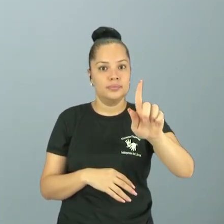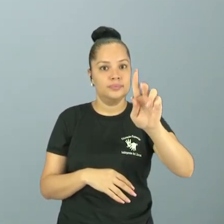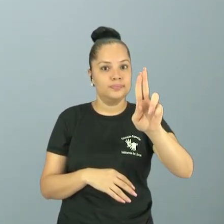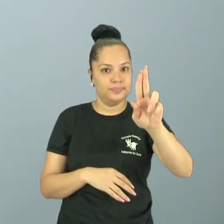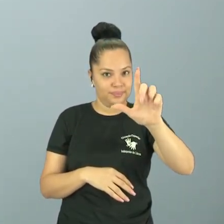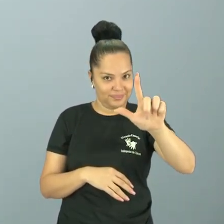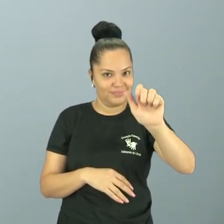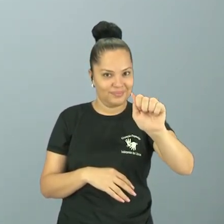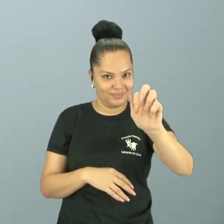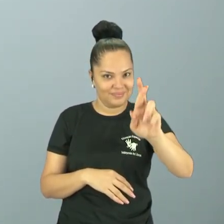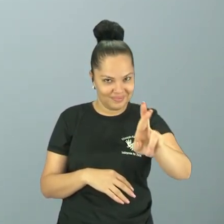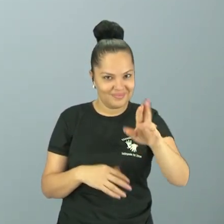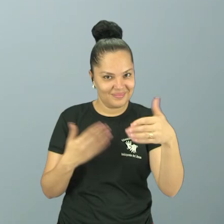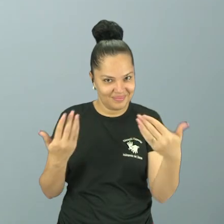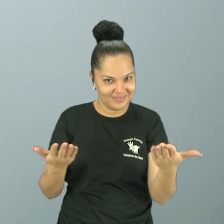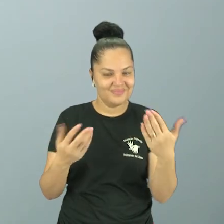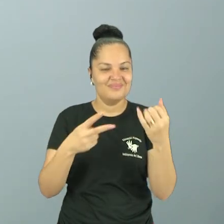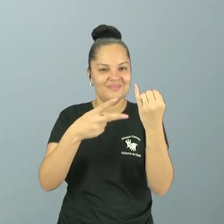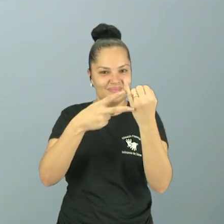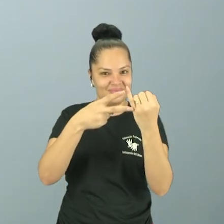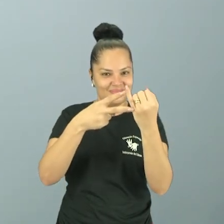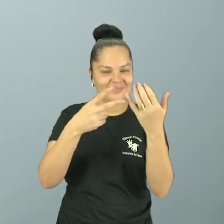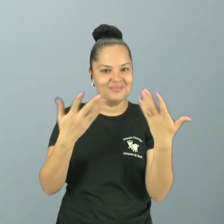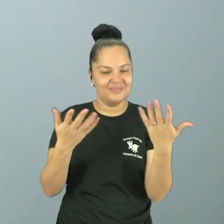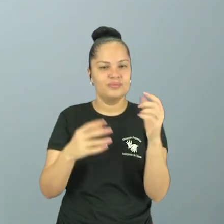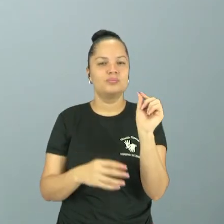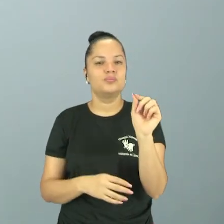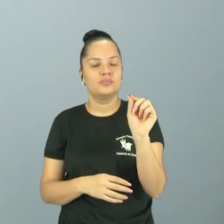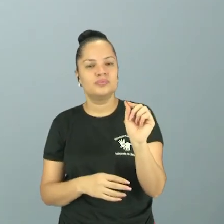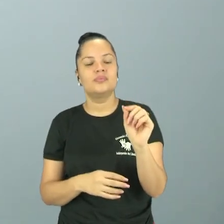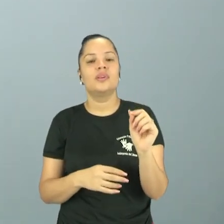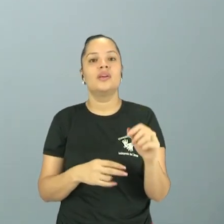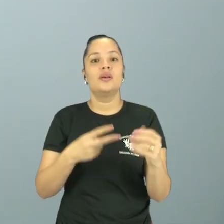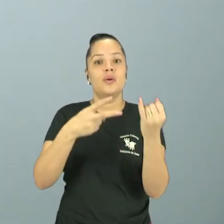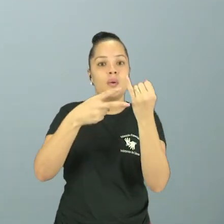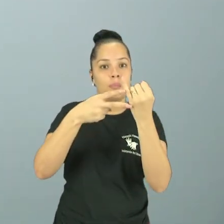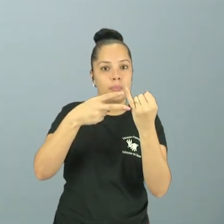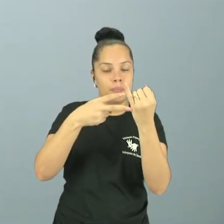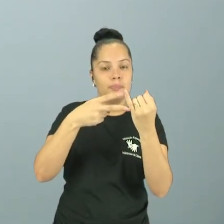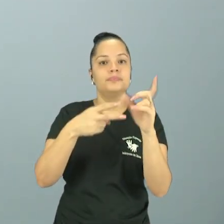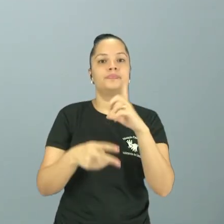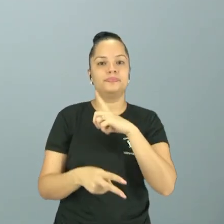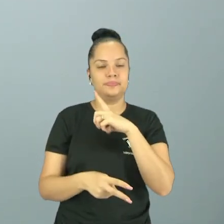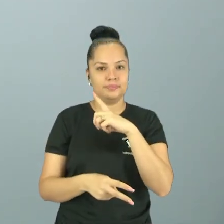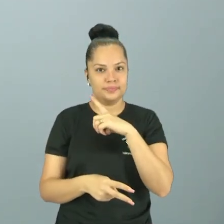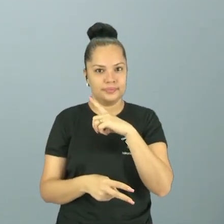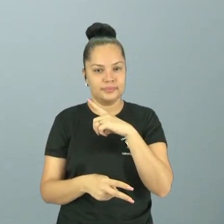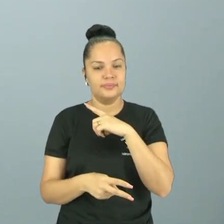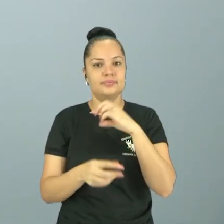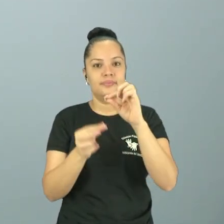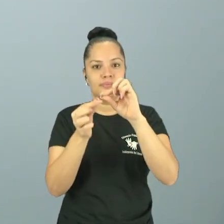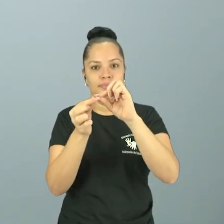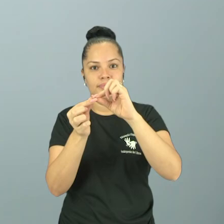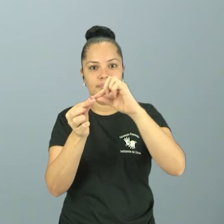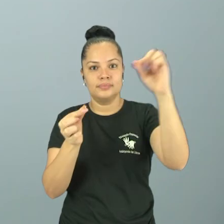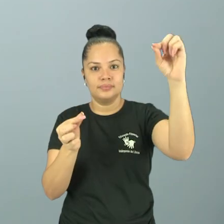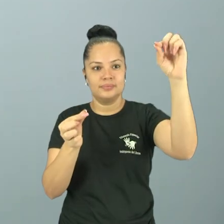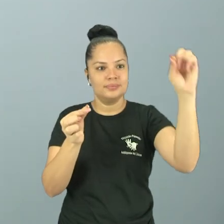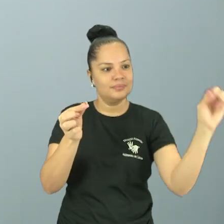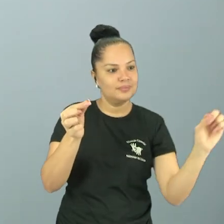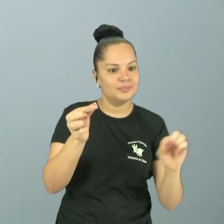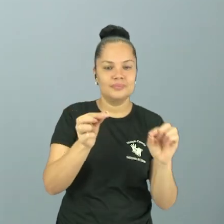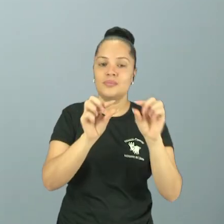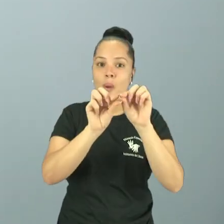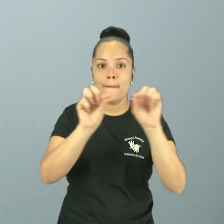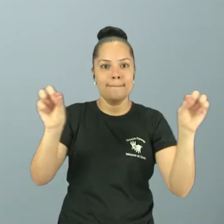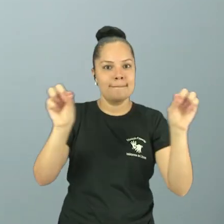polígono regular? Bom, polígono regular, então a gente viu o quê? Que é um polígono que possui, né, todos os lados com a mesma medida e